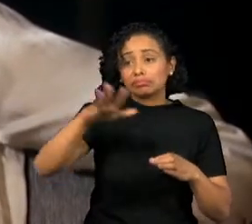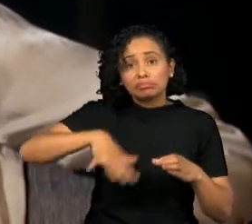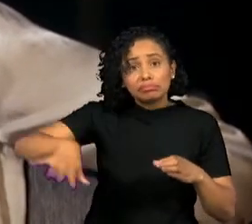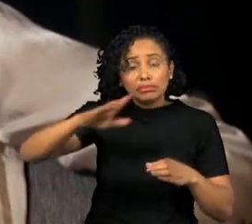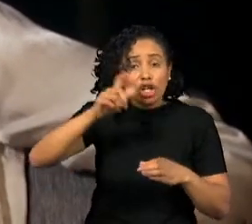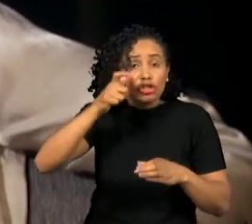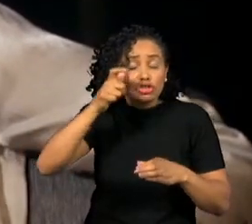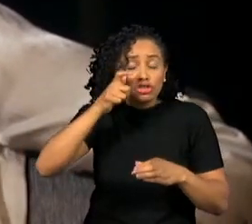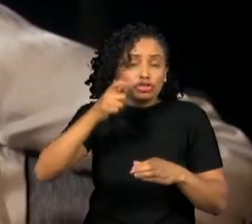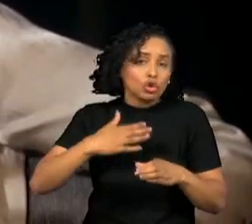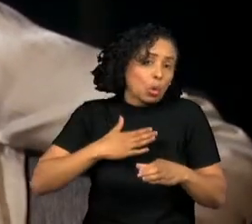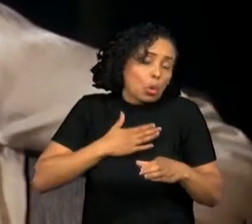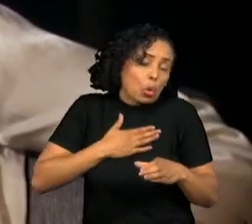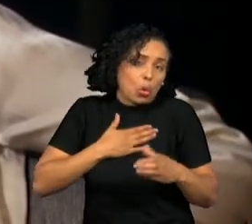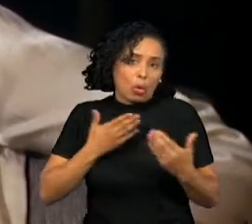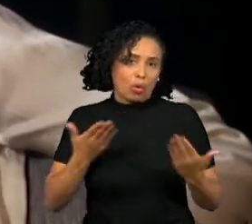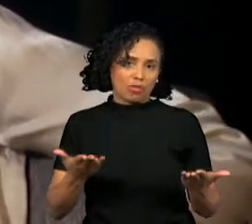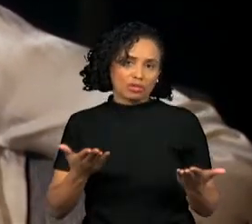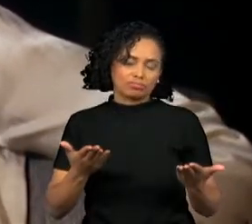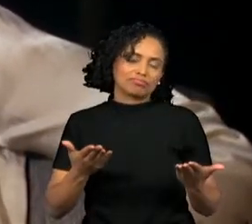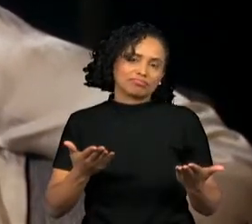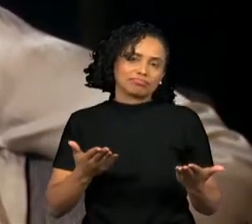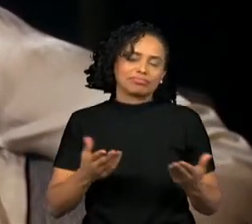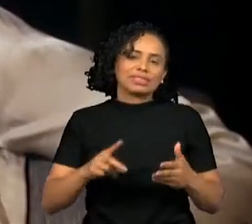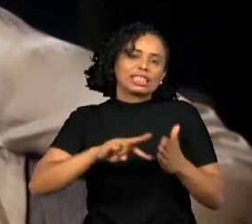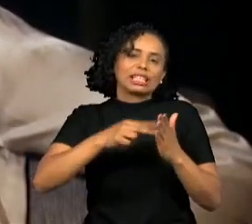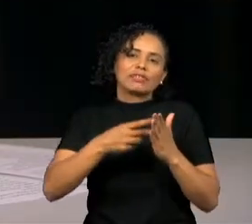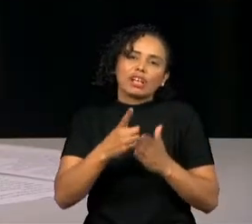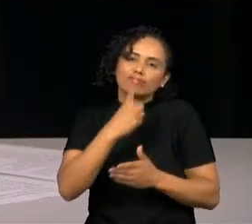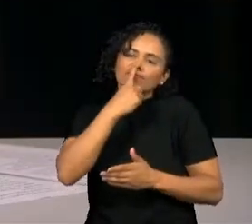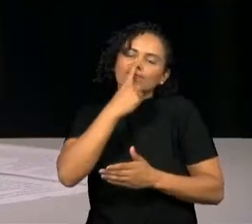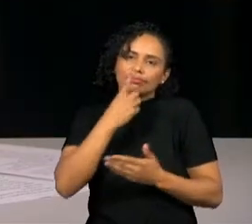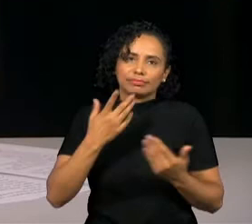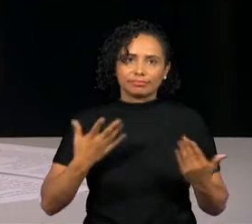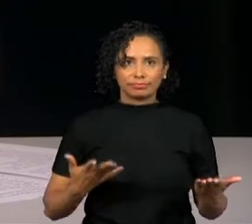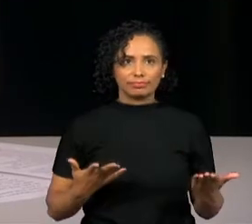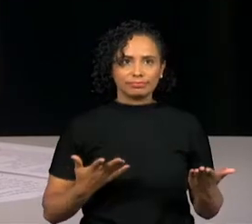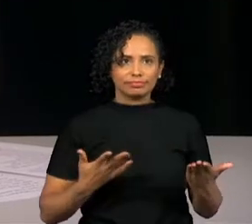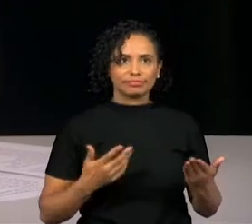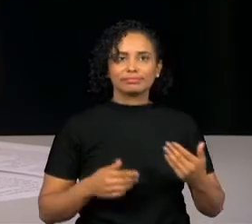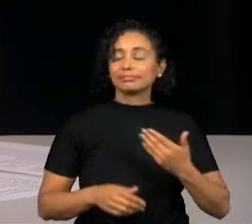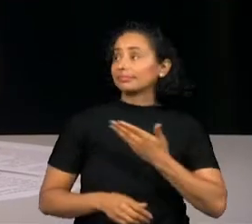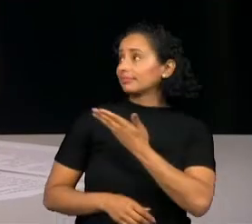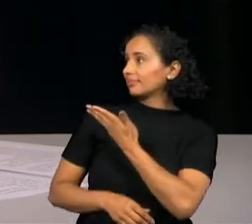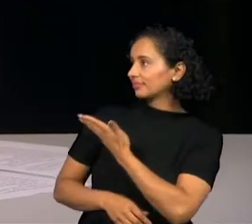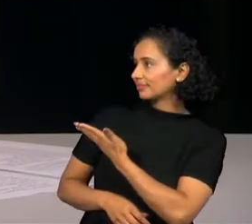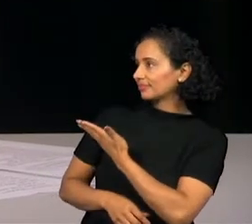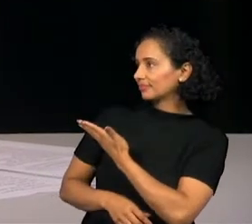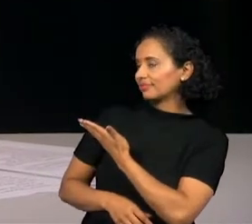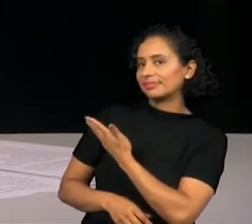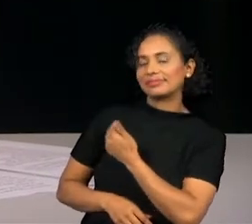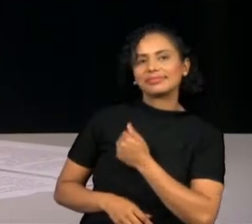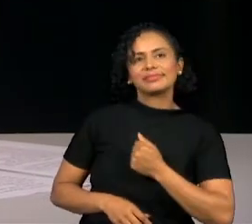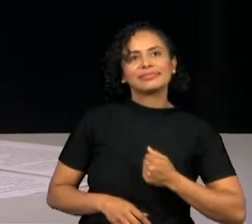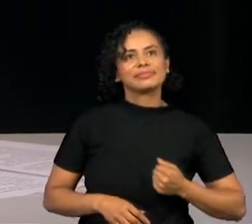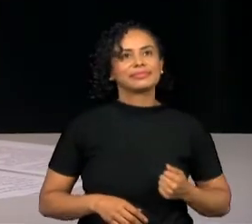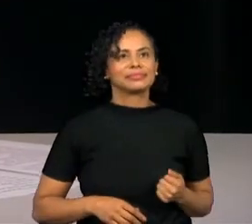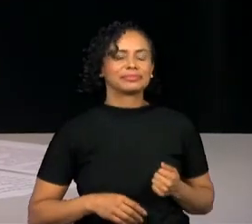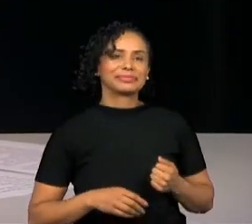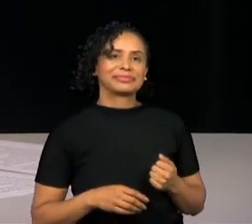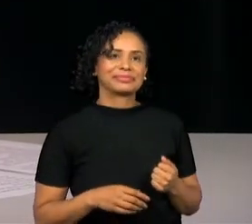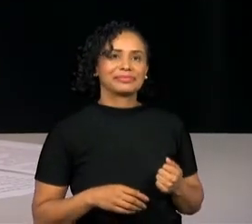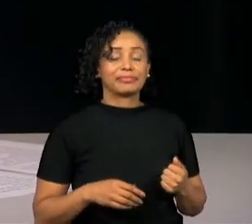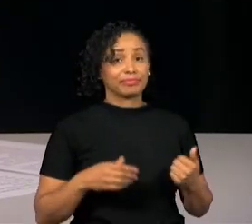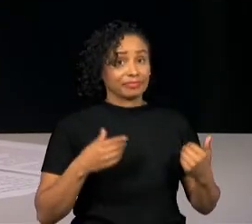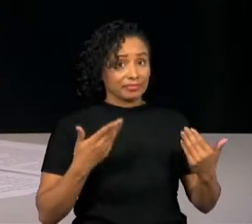próximo gosto de ter tipo humanidade na parada sabe Fernando Daniel de valfenda fiz Tá vendo